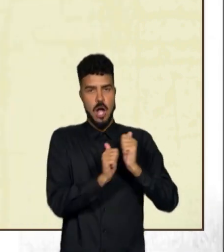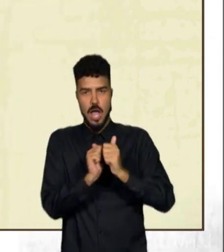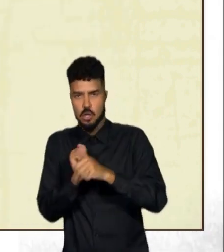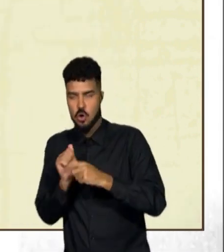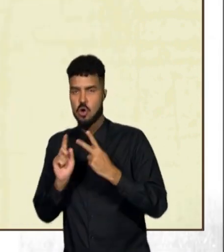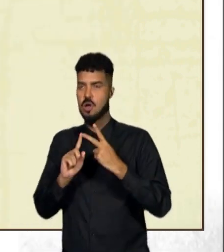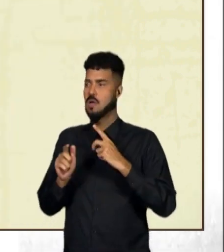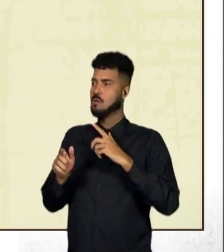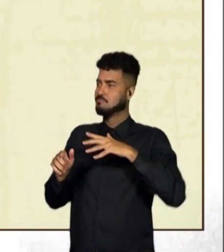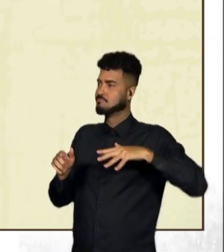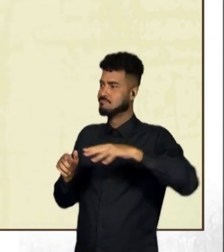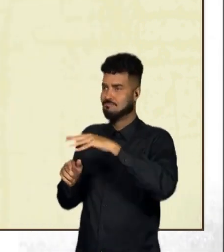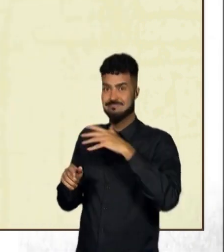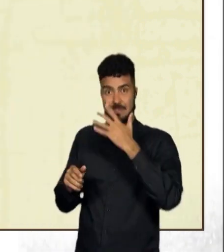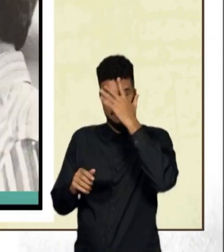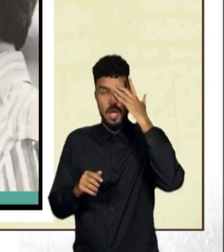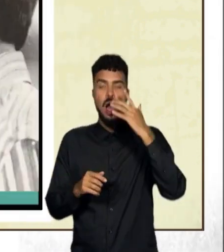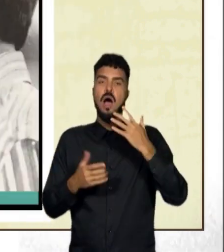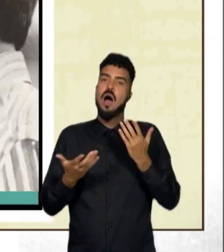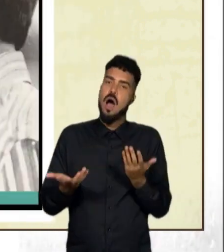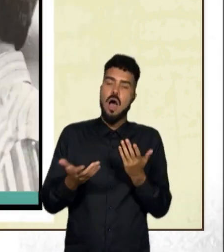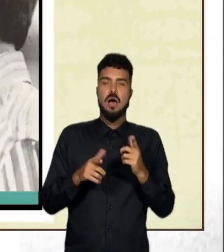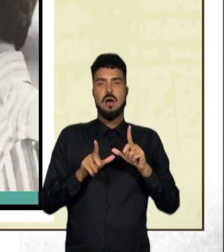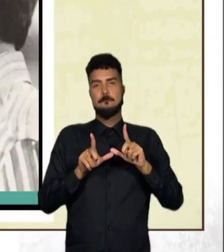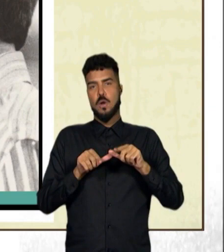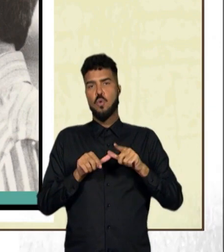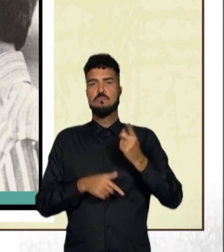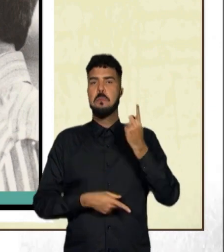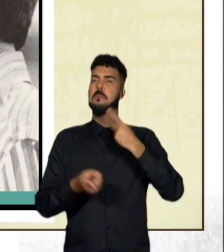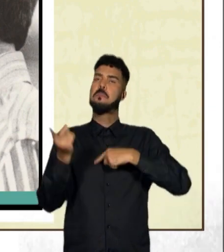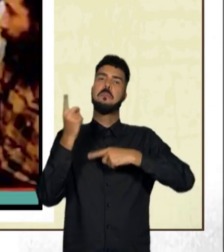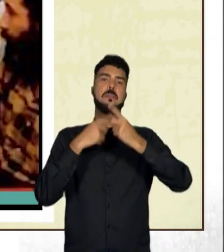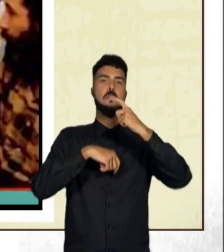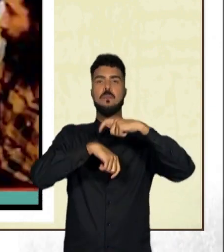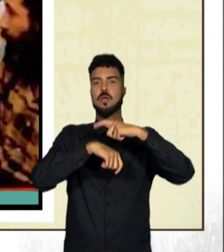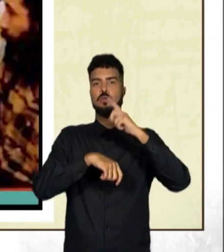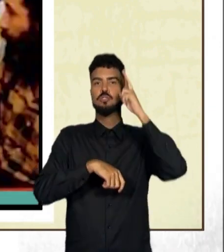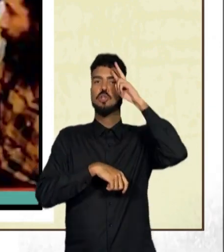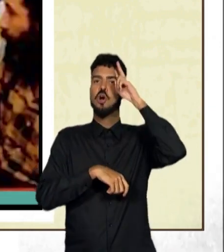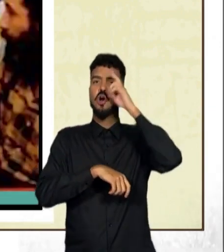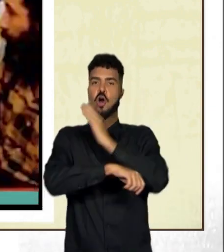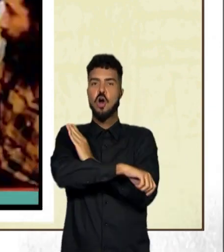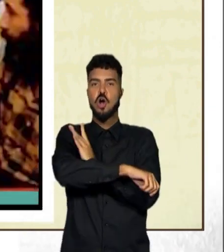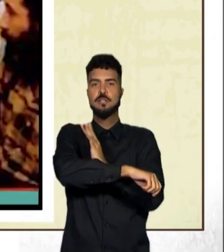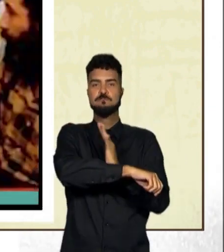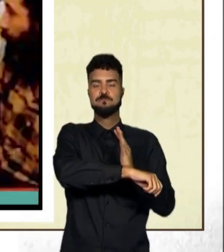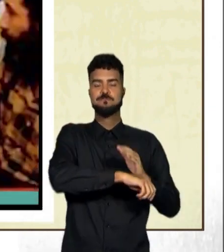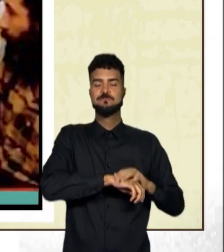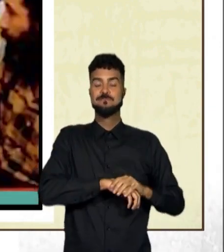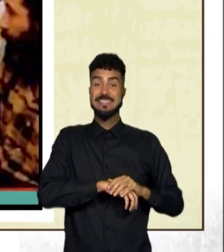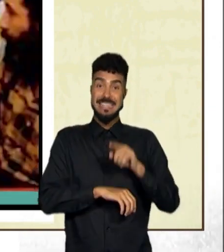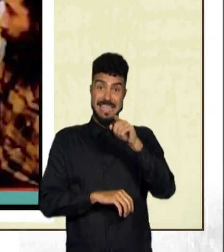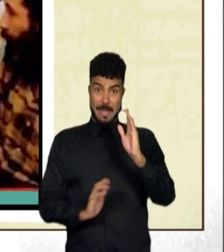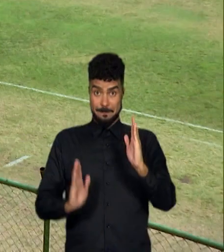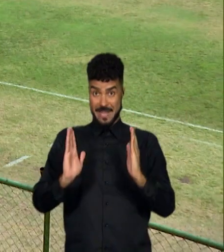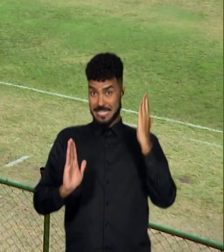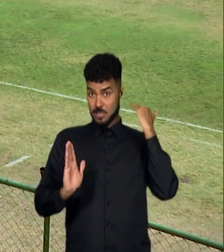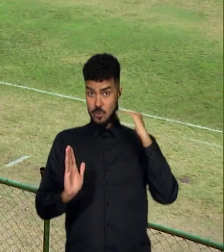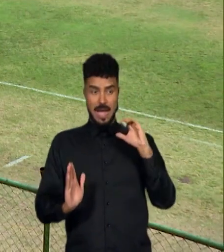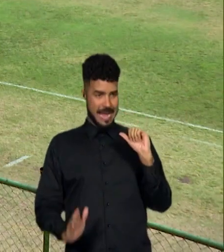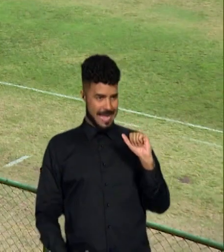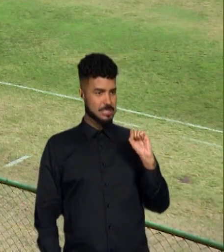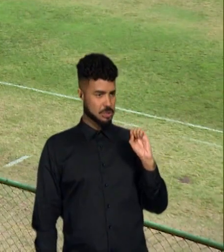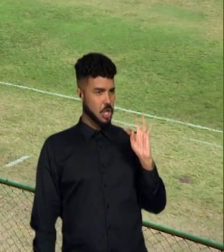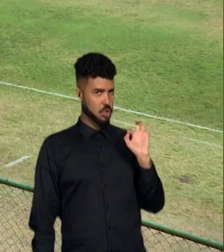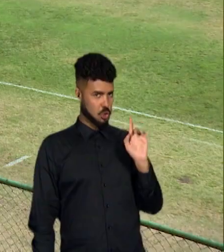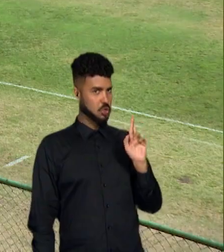família de atletas, levando ao Bangu a grandes momentos da sua história. E o Castor, naquele período, montou um time